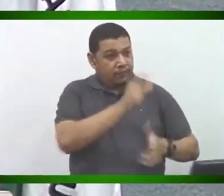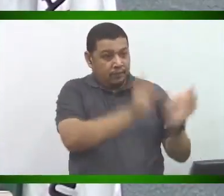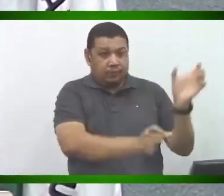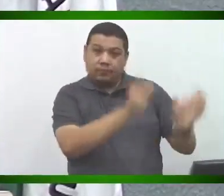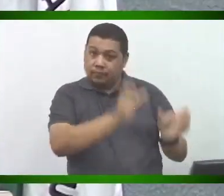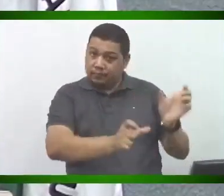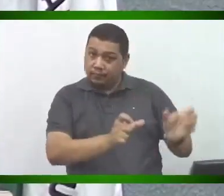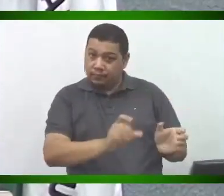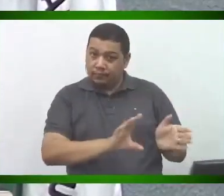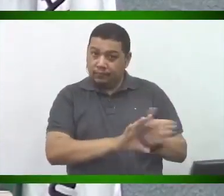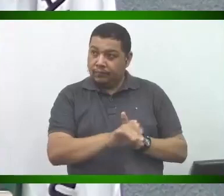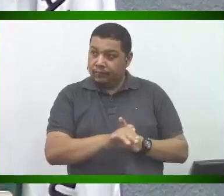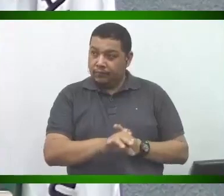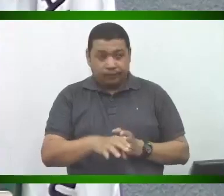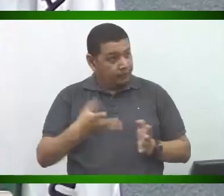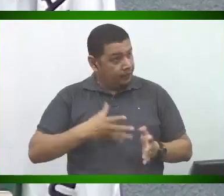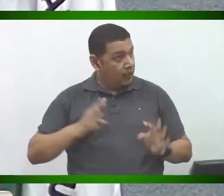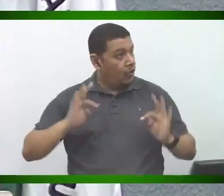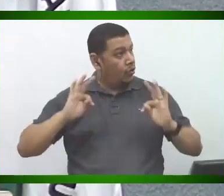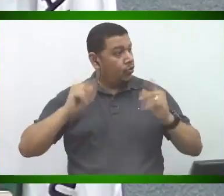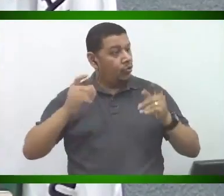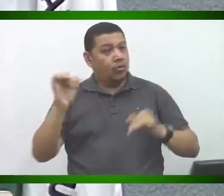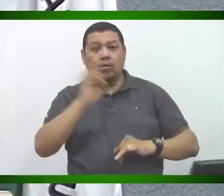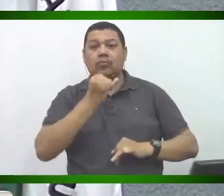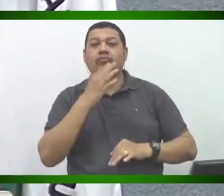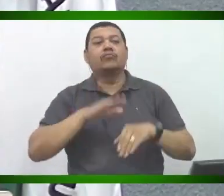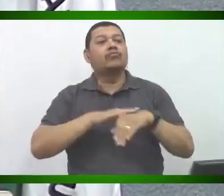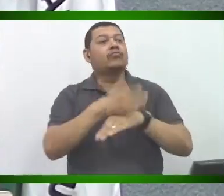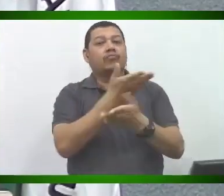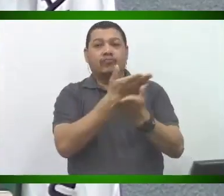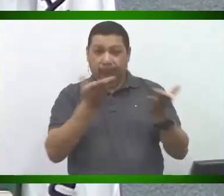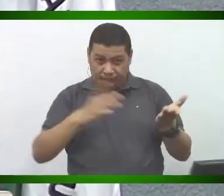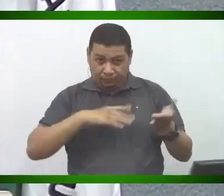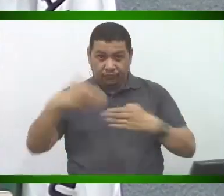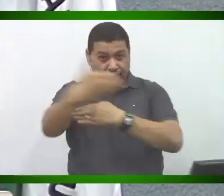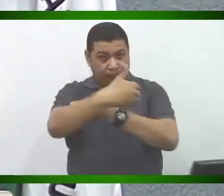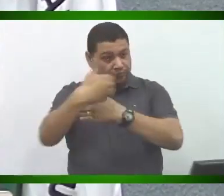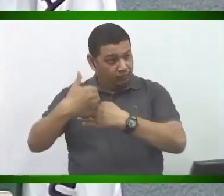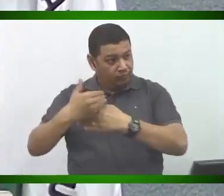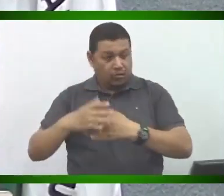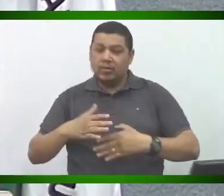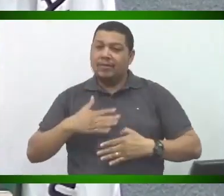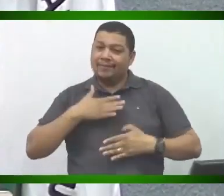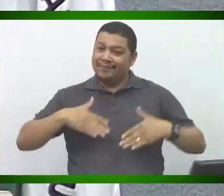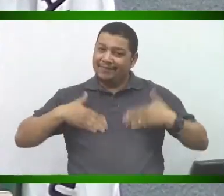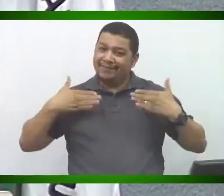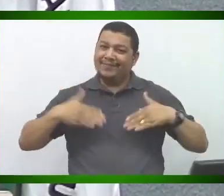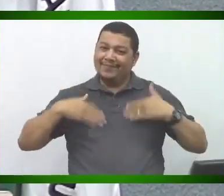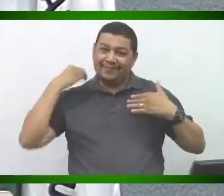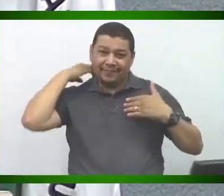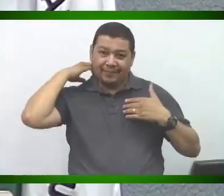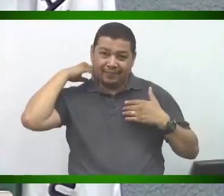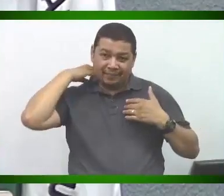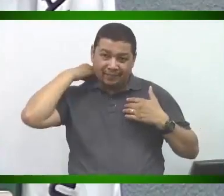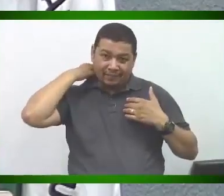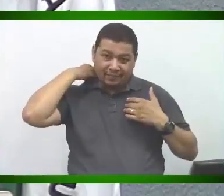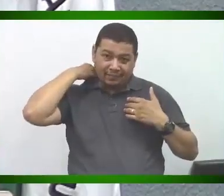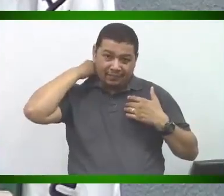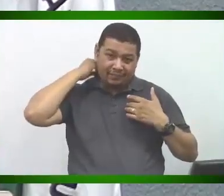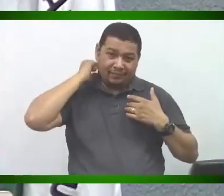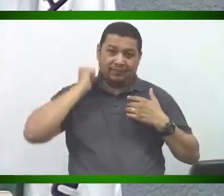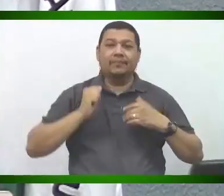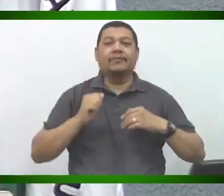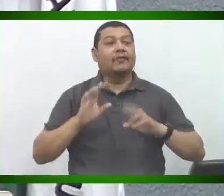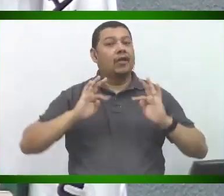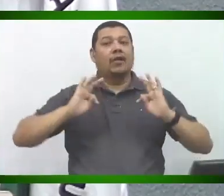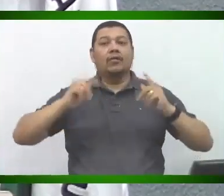Cumprimentar todos que estão aqui presentes, né, uma satisfação recebê-los aqui na casa. A todos que estão